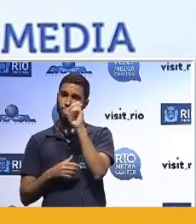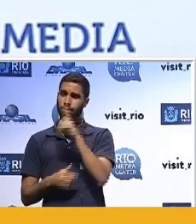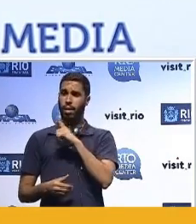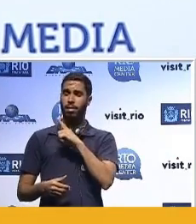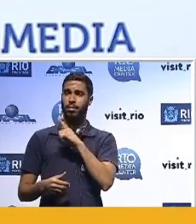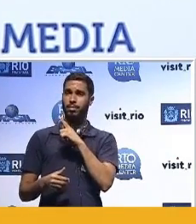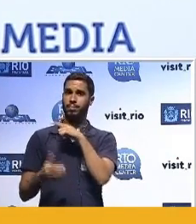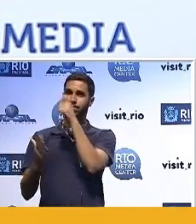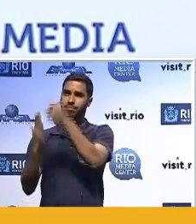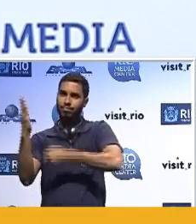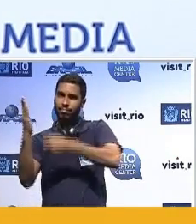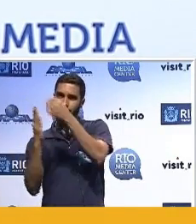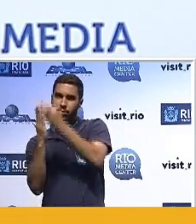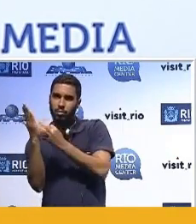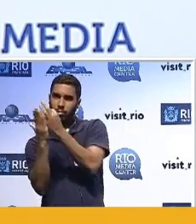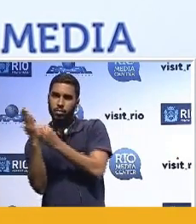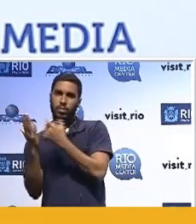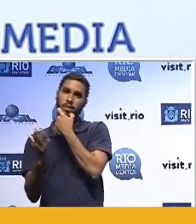Paralímpicos.